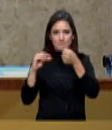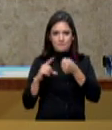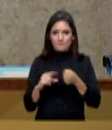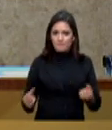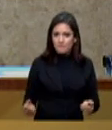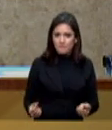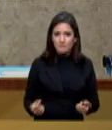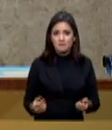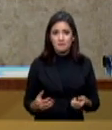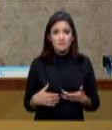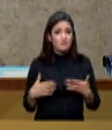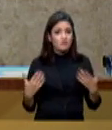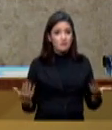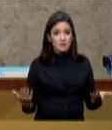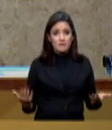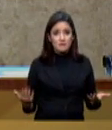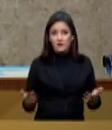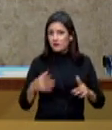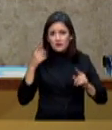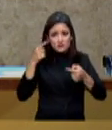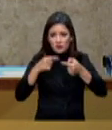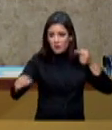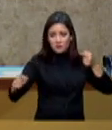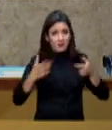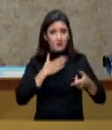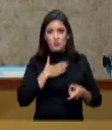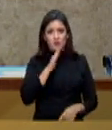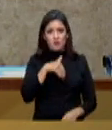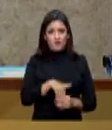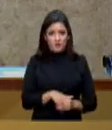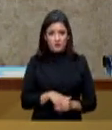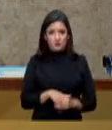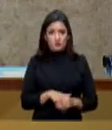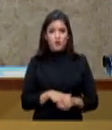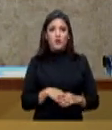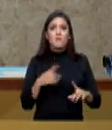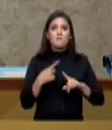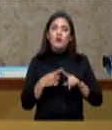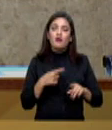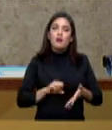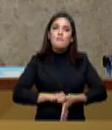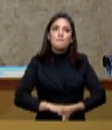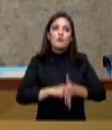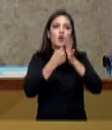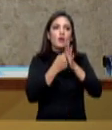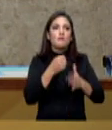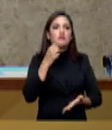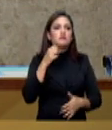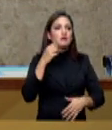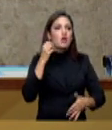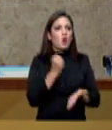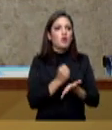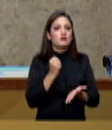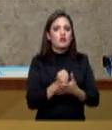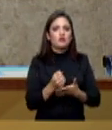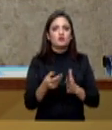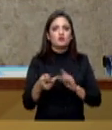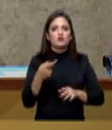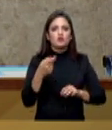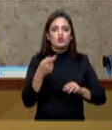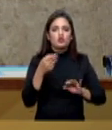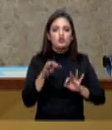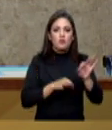da tinta Epson inconciliável Como eu faço a vedação os contatos programa enquanto afetação